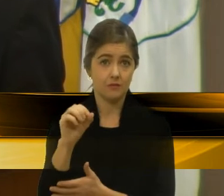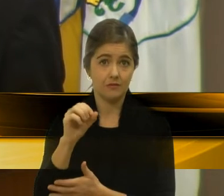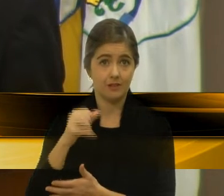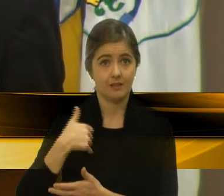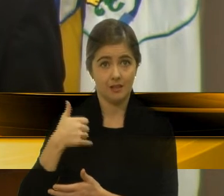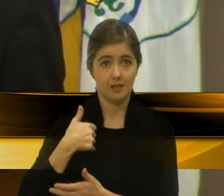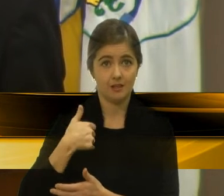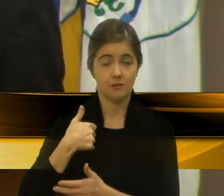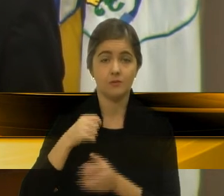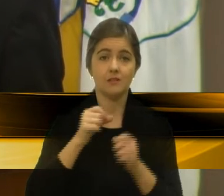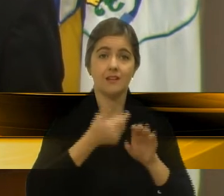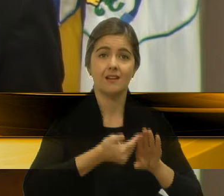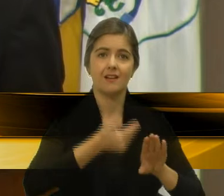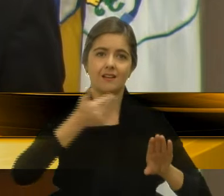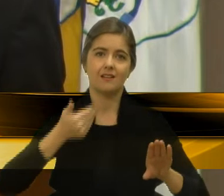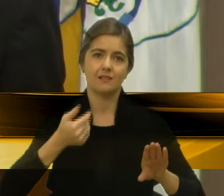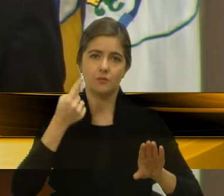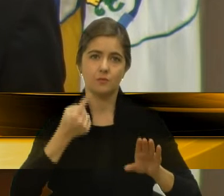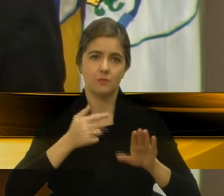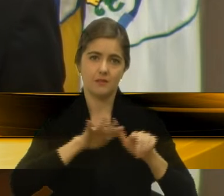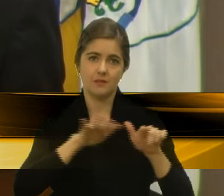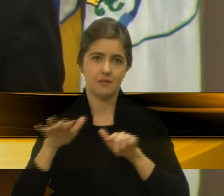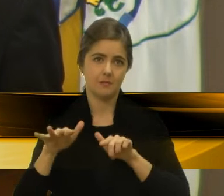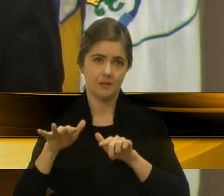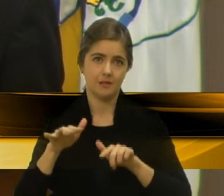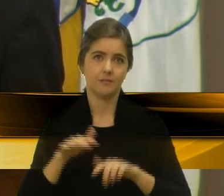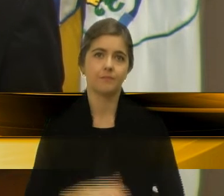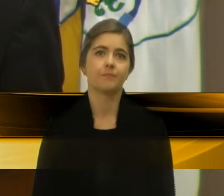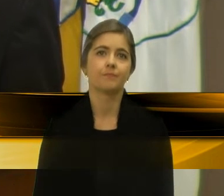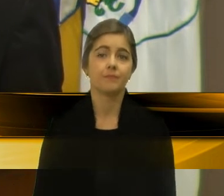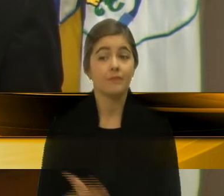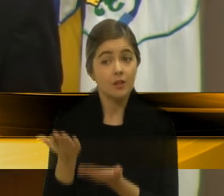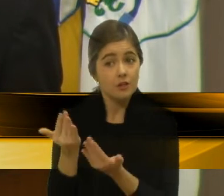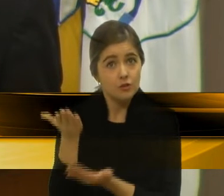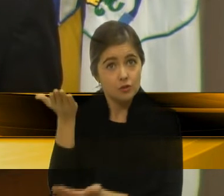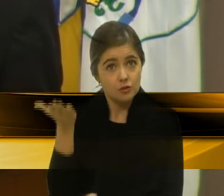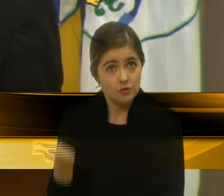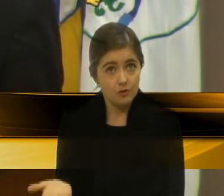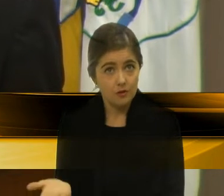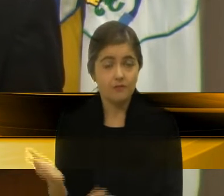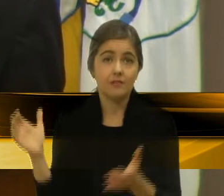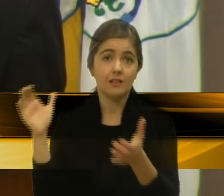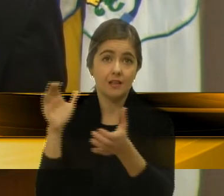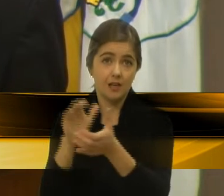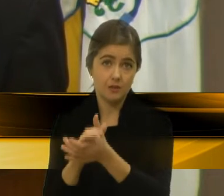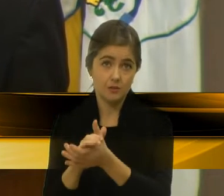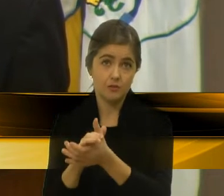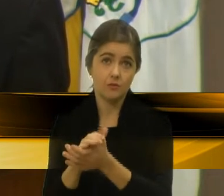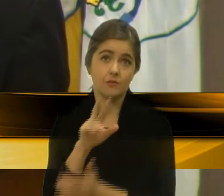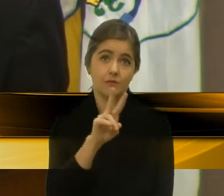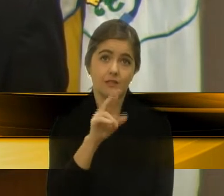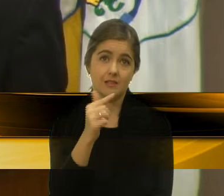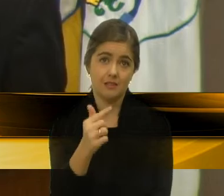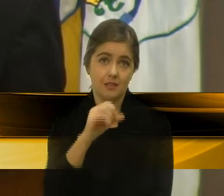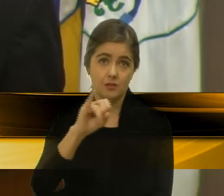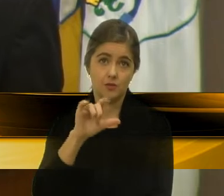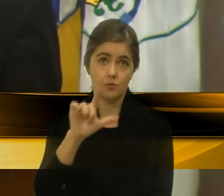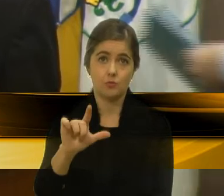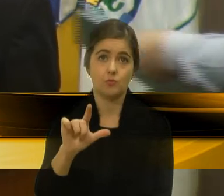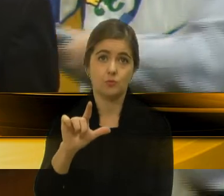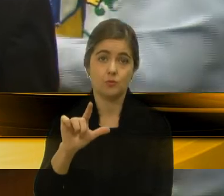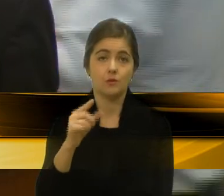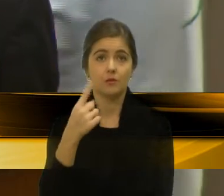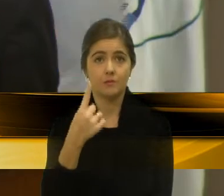semana. A jovem casou-se com Humberto Giordani em 27 de junho de